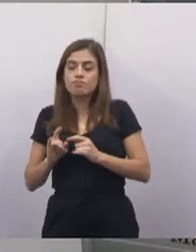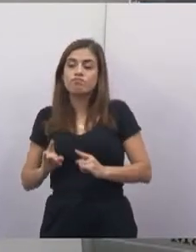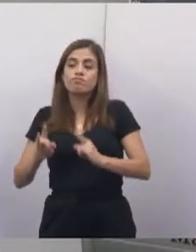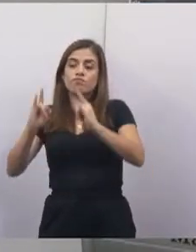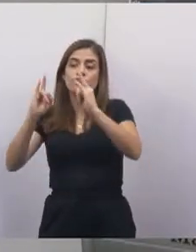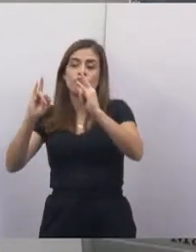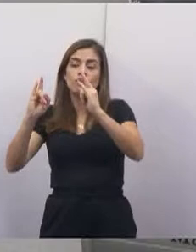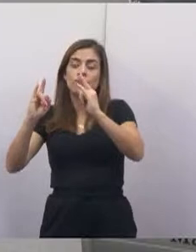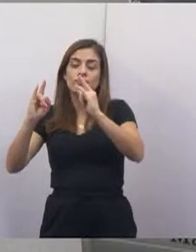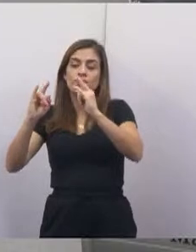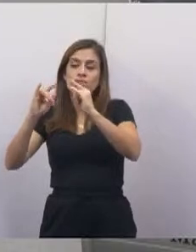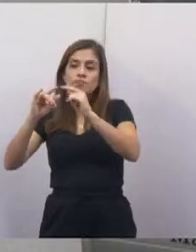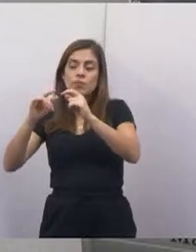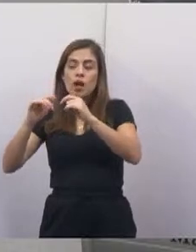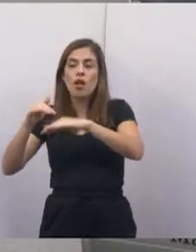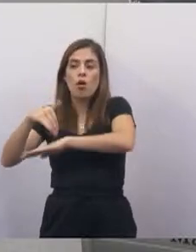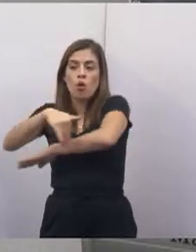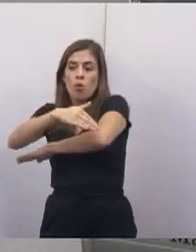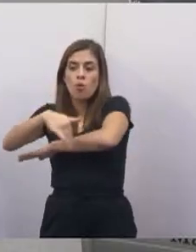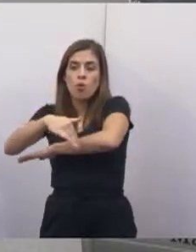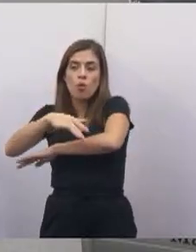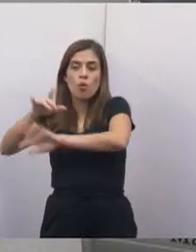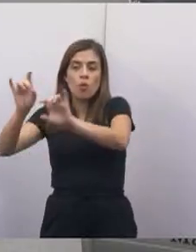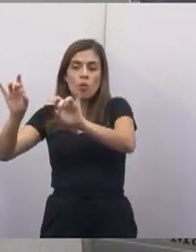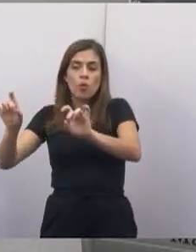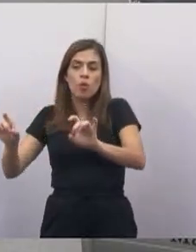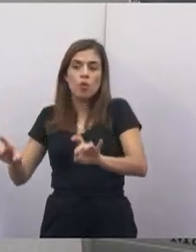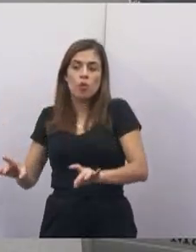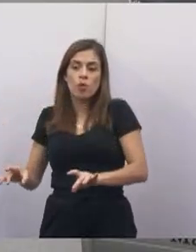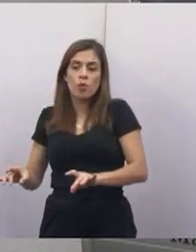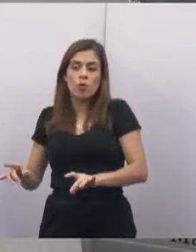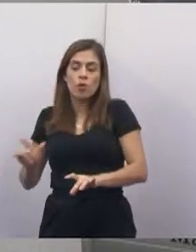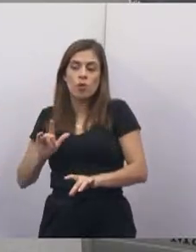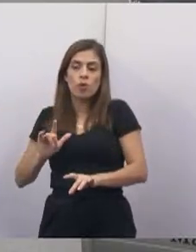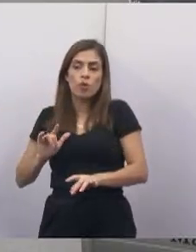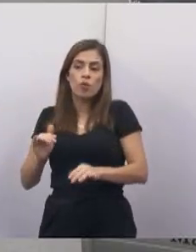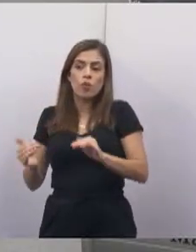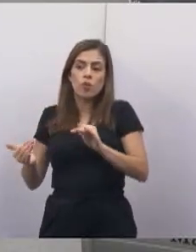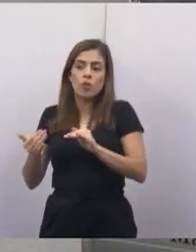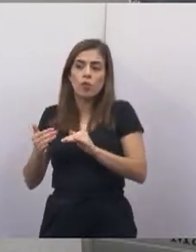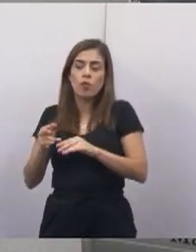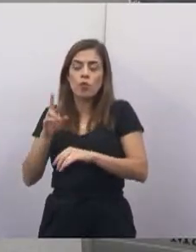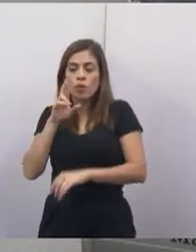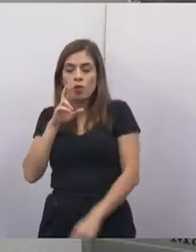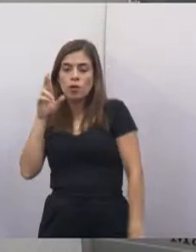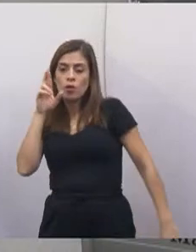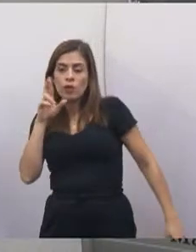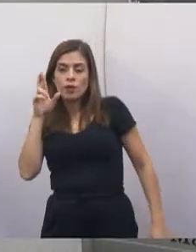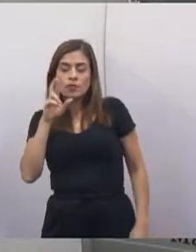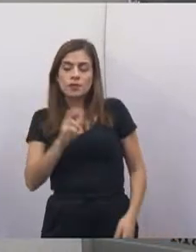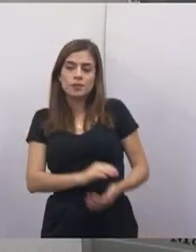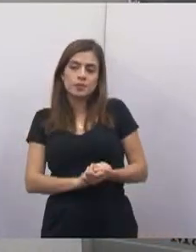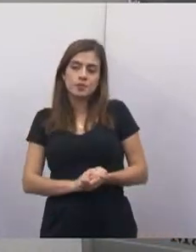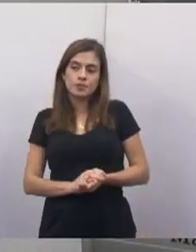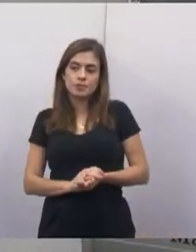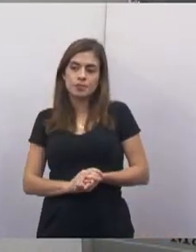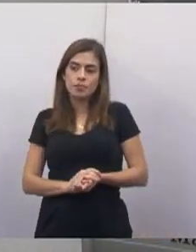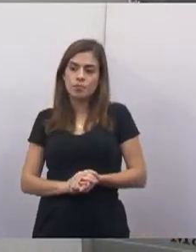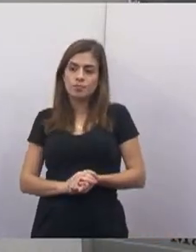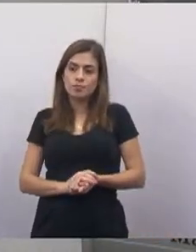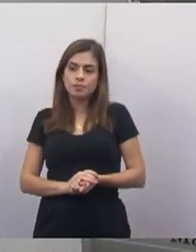ruas específicas, onde há situações até de monitoramento. Então,